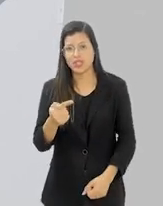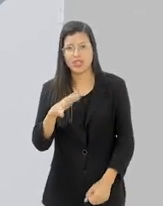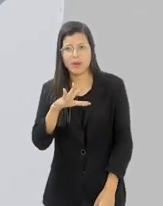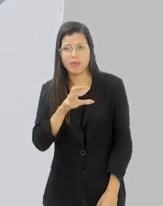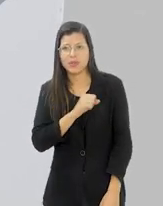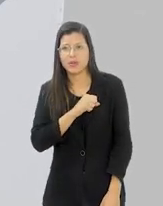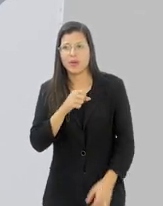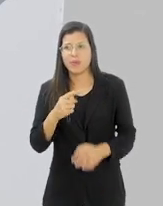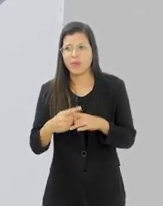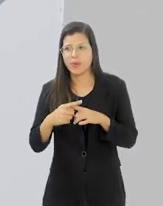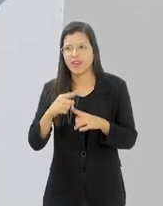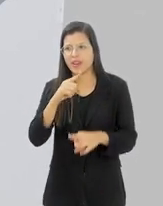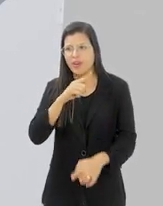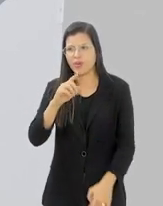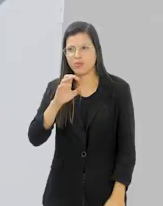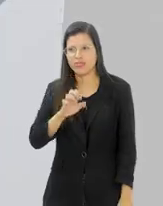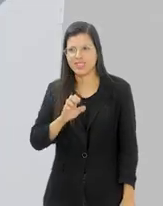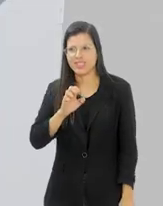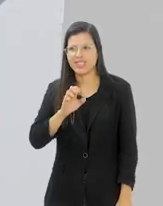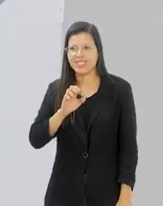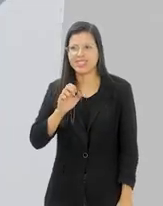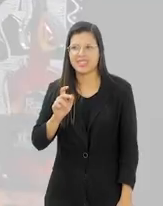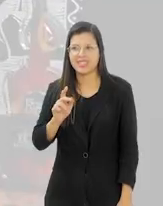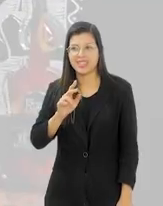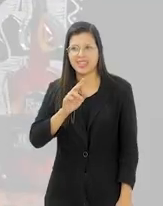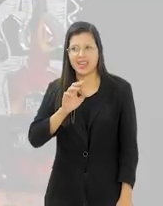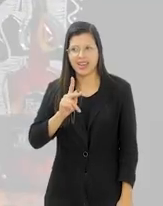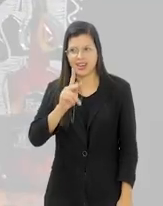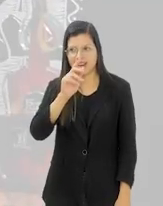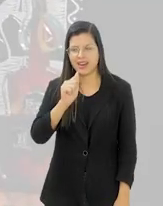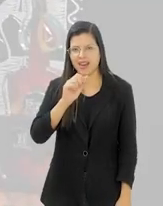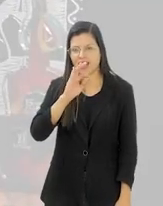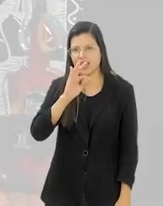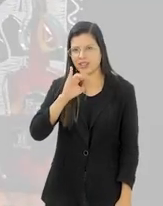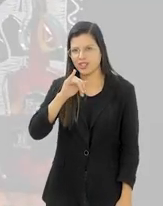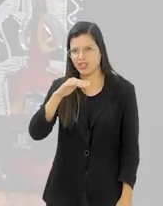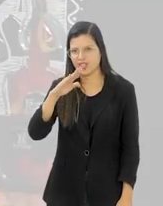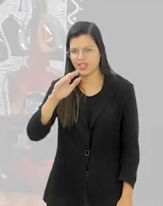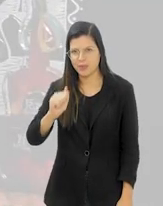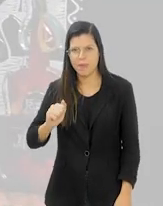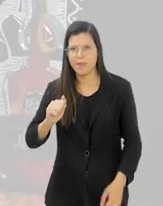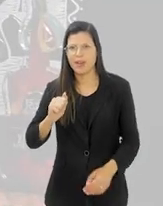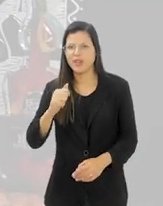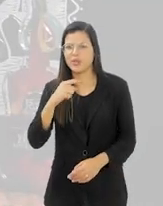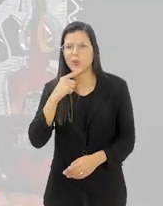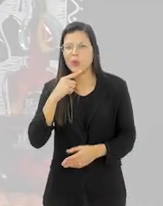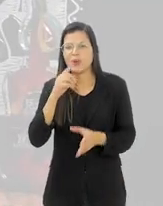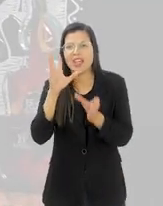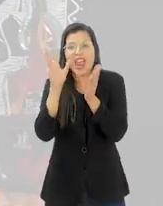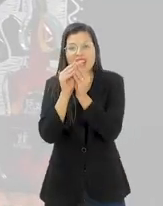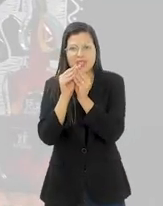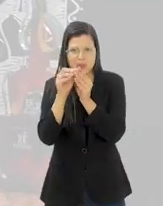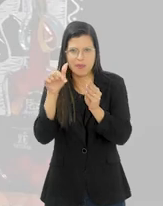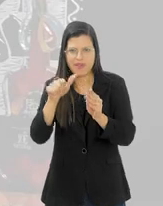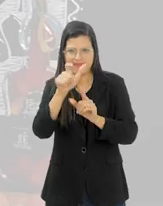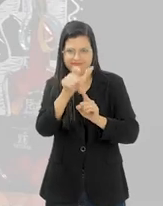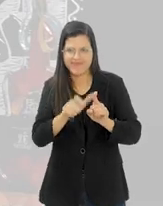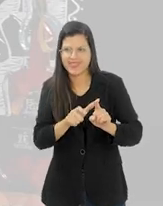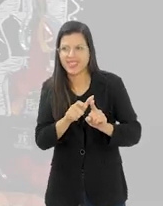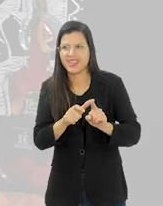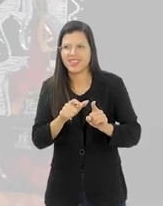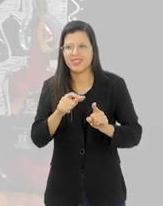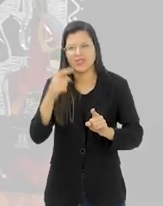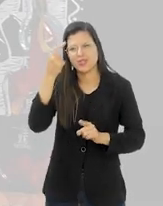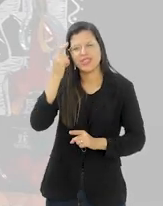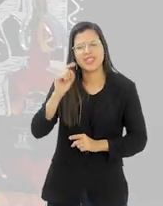apaixonado por ele, até porque o Zé Catimba é uma figura, assim, que a gente não consegue resumir ele em poucas palavras. Você pode ver